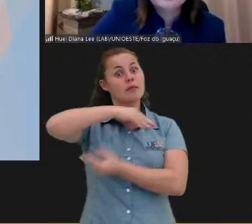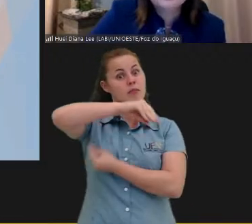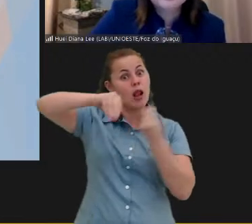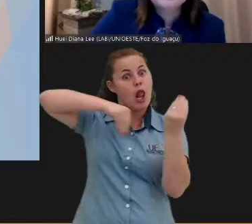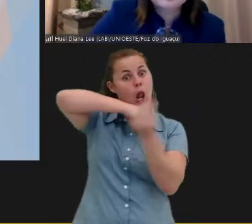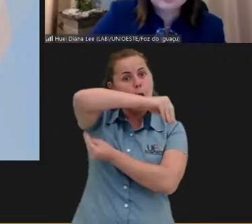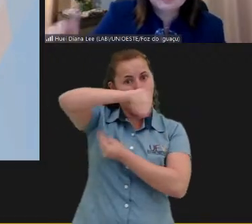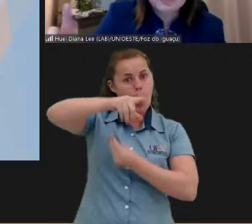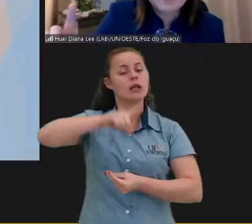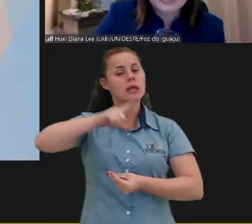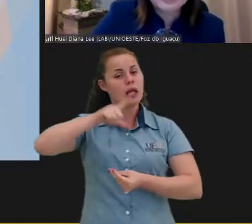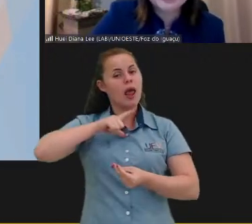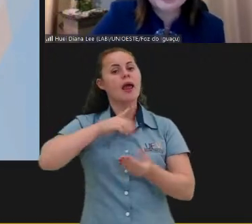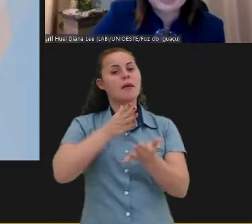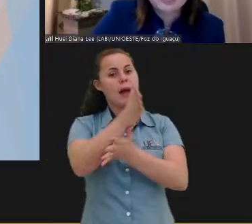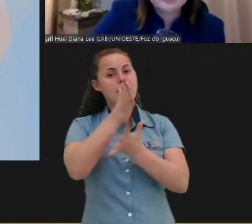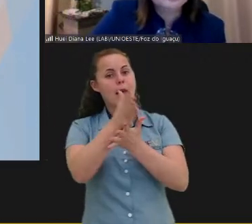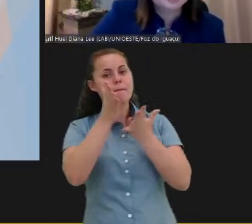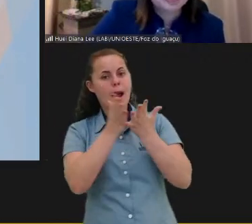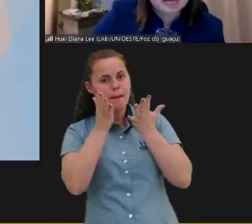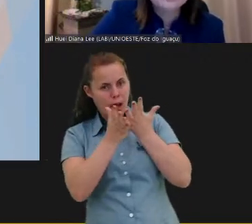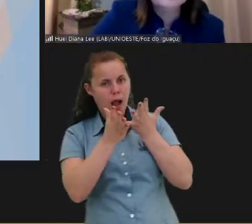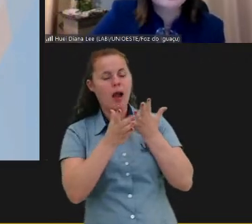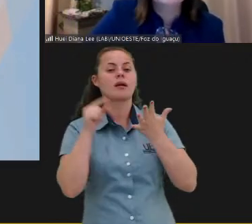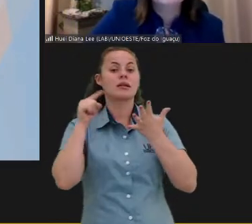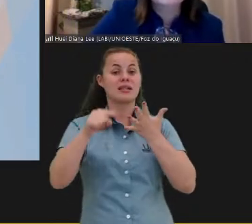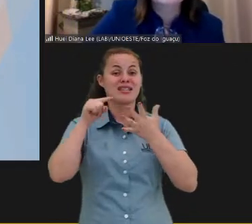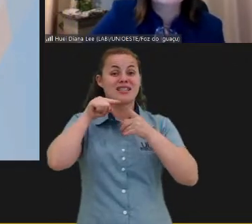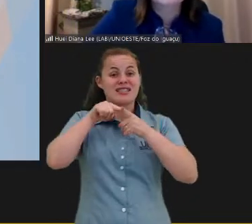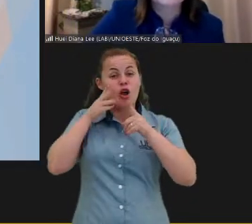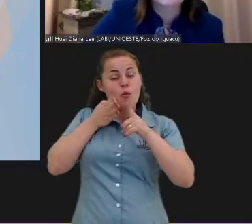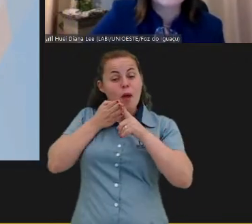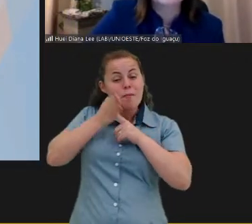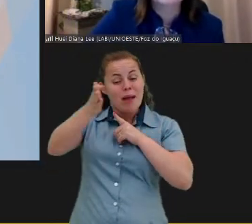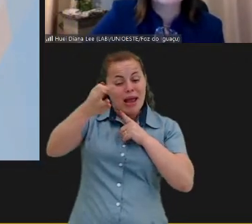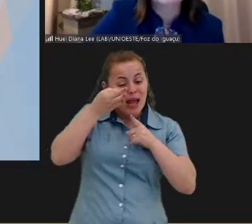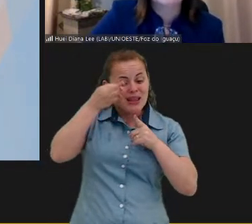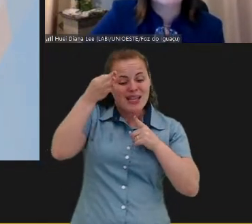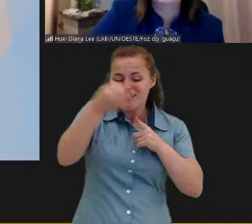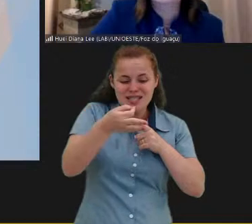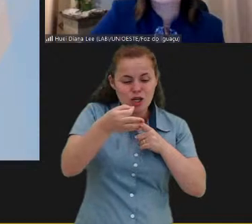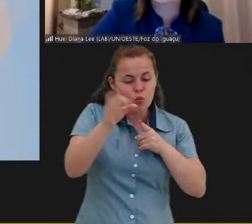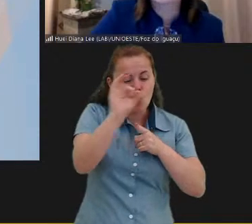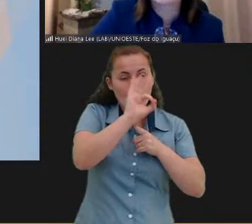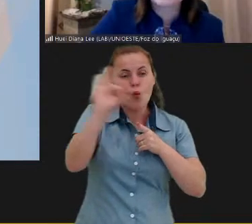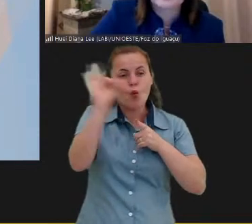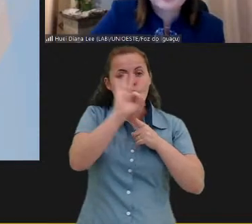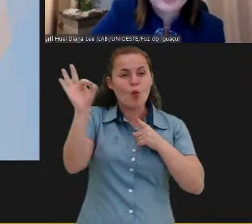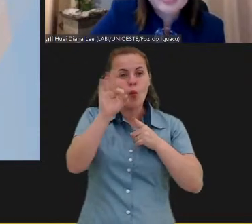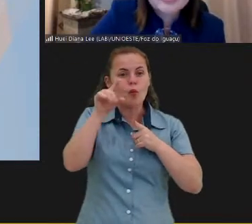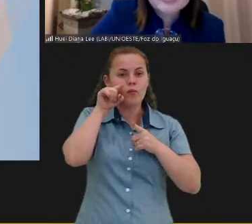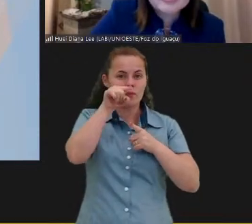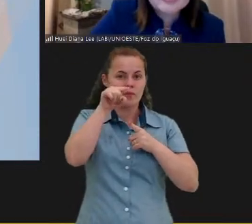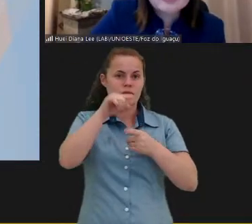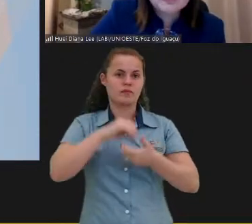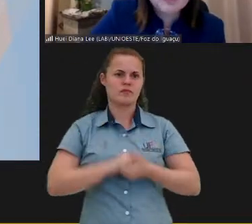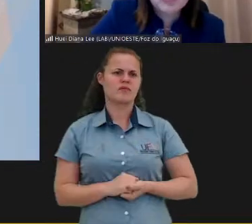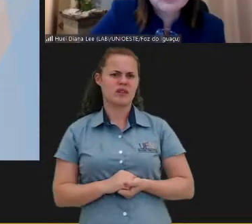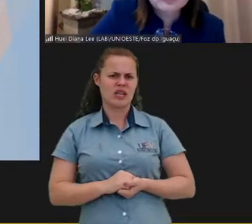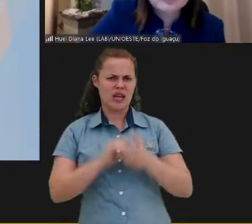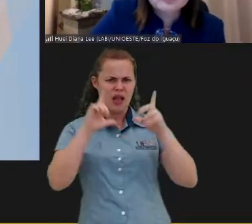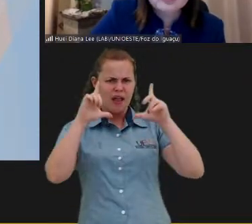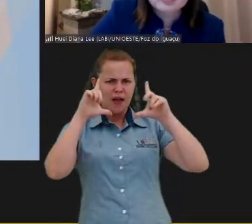E talvez uma parte que a gente não dá muita atenção normalmente é essa. Essas daqui